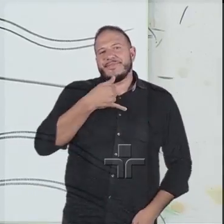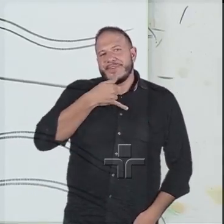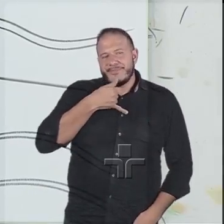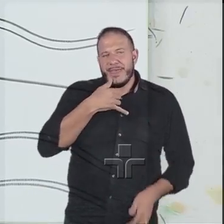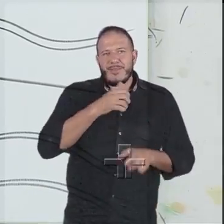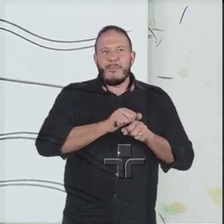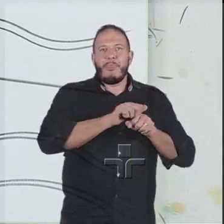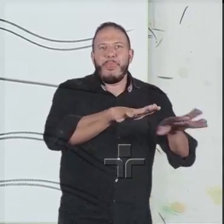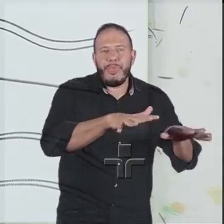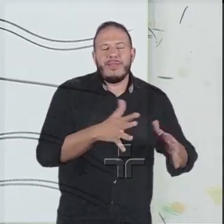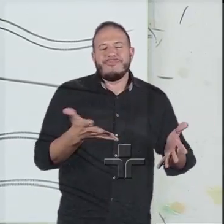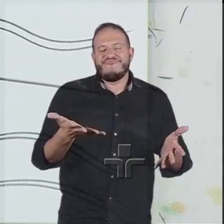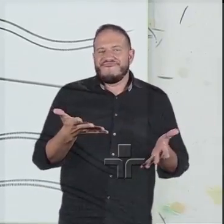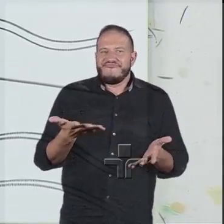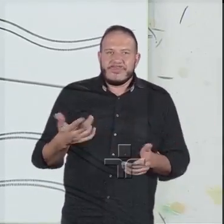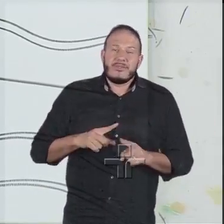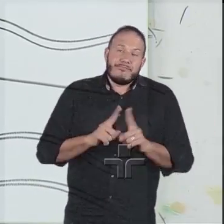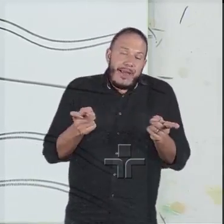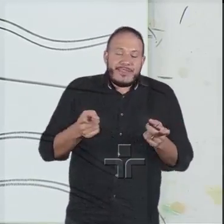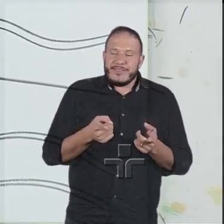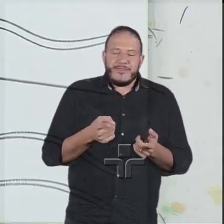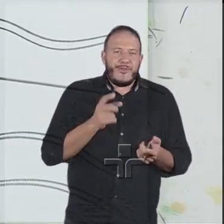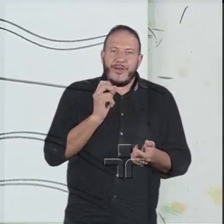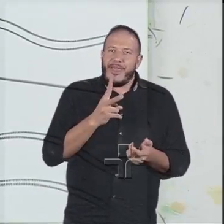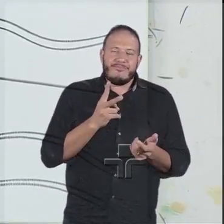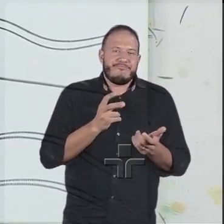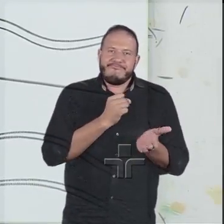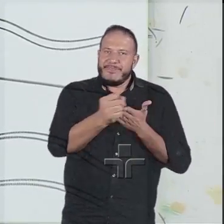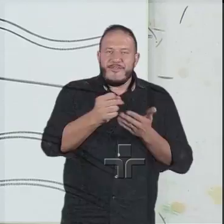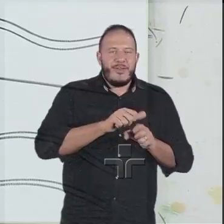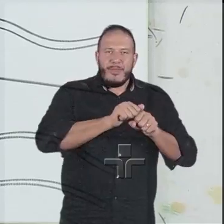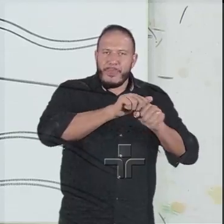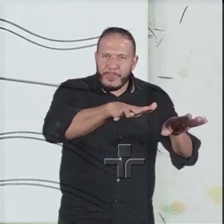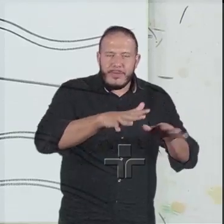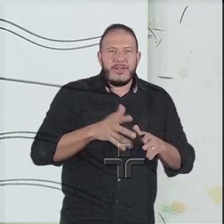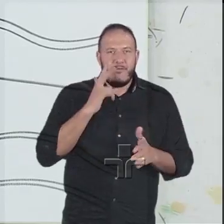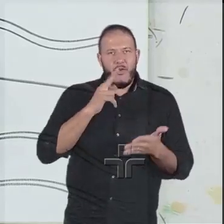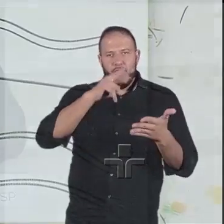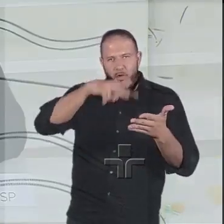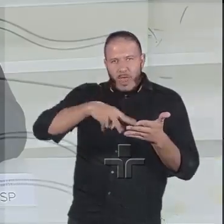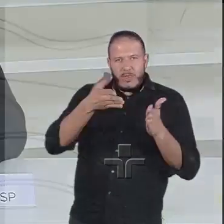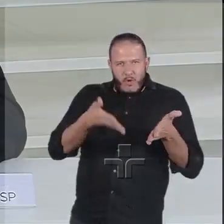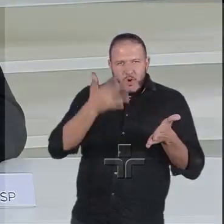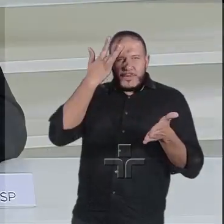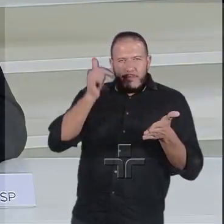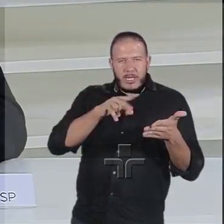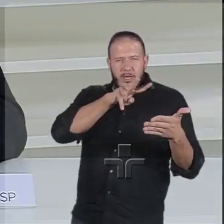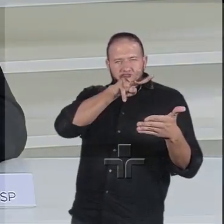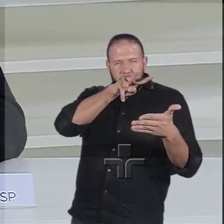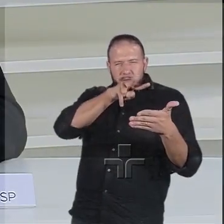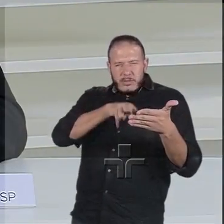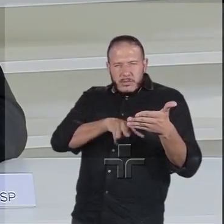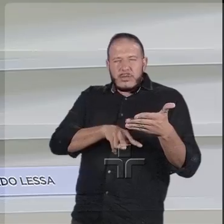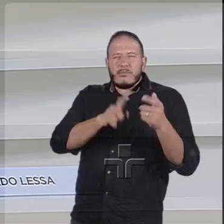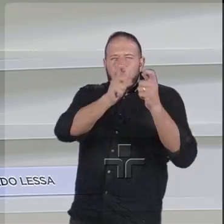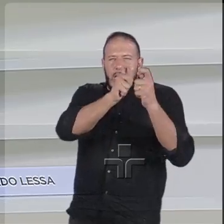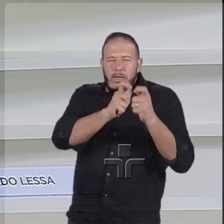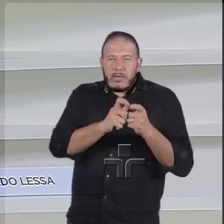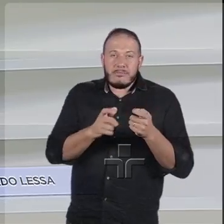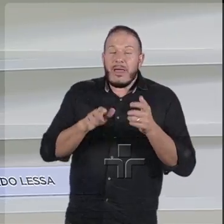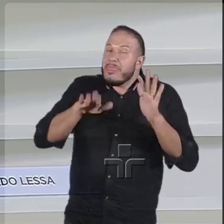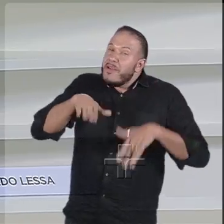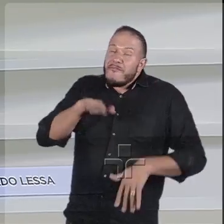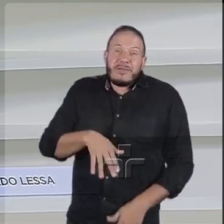enfim, mas dado que vazou, eu vou ler de hoje para amanhã, com detalhe para ver o... Mas já é um teste para a